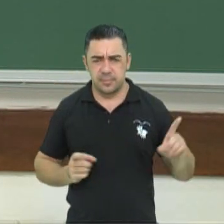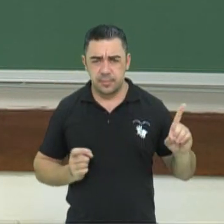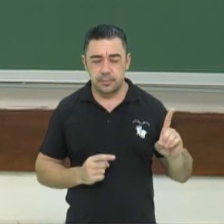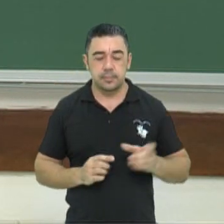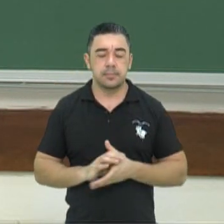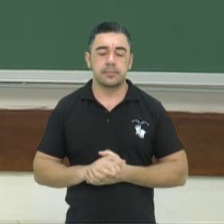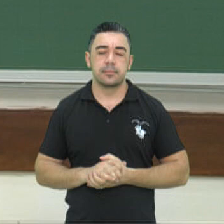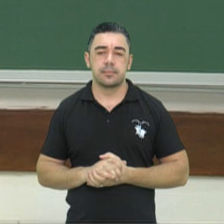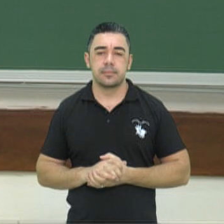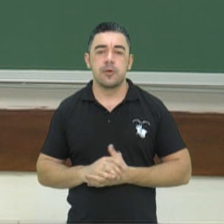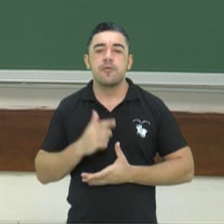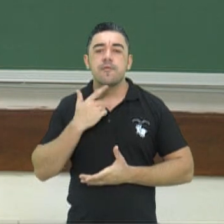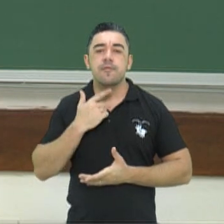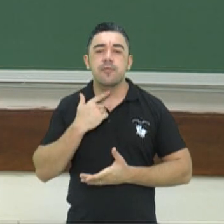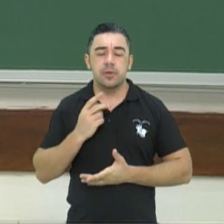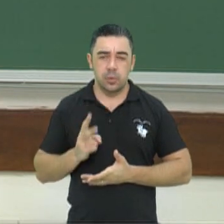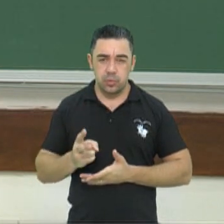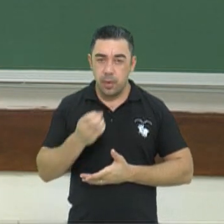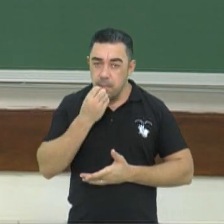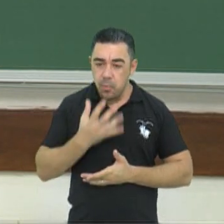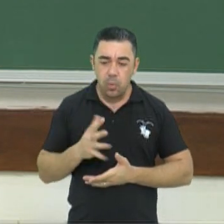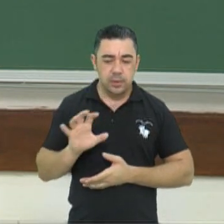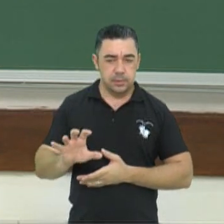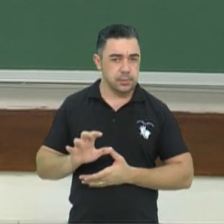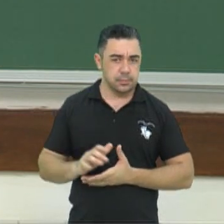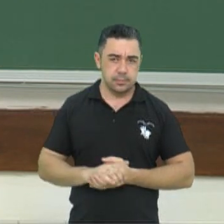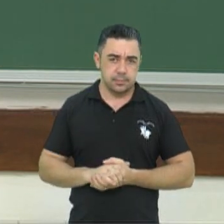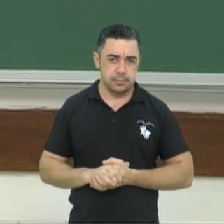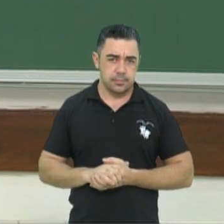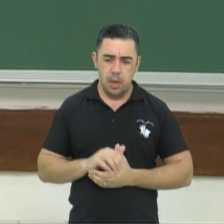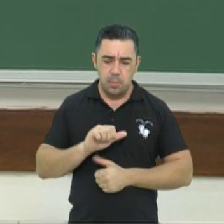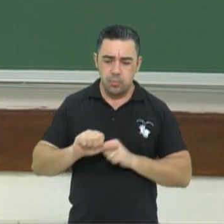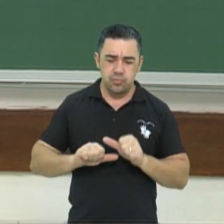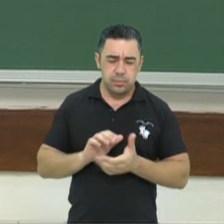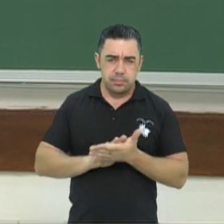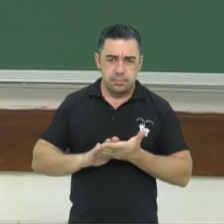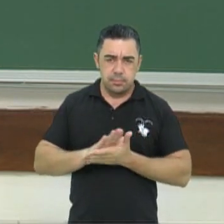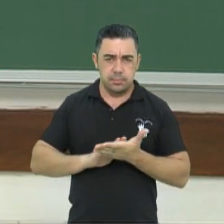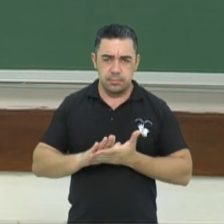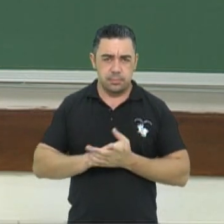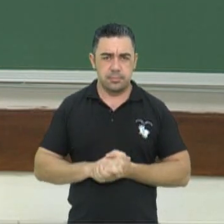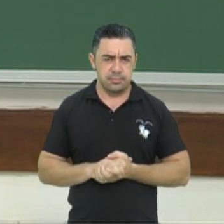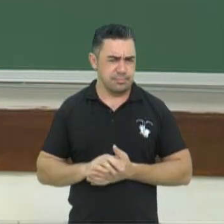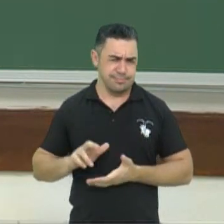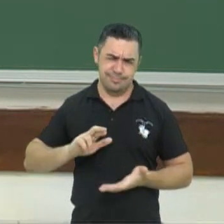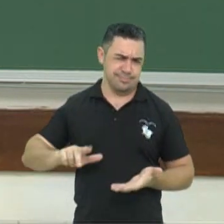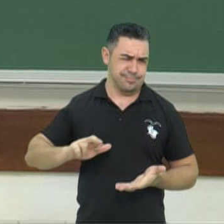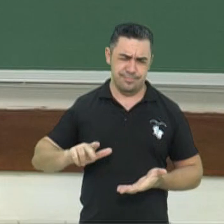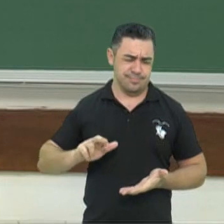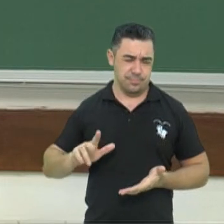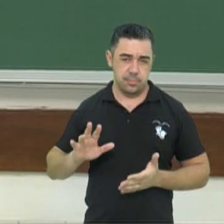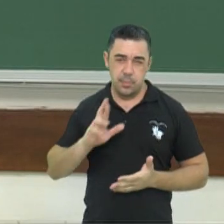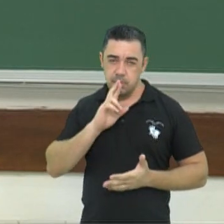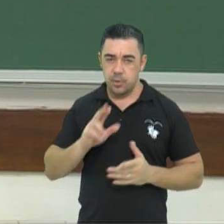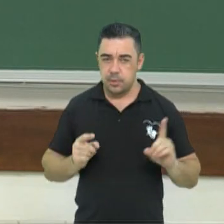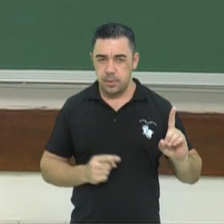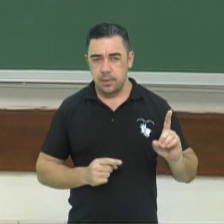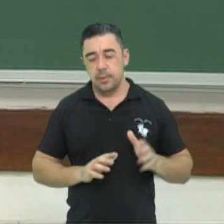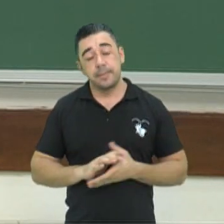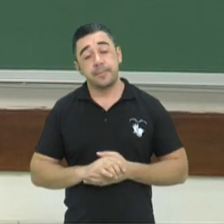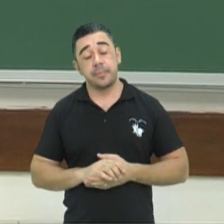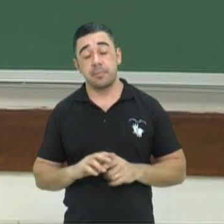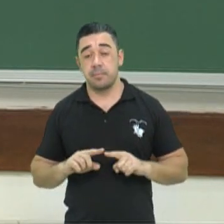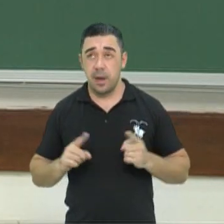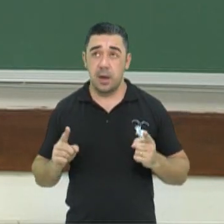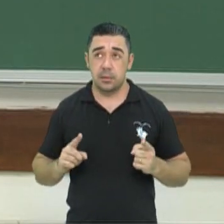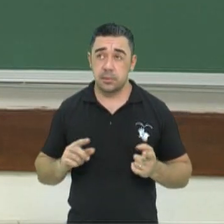D é a vontade de manter o que é bom do jeito que está, sem transformações, né? Isso não é interculturalidade, mas não quer